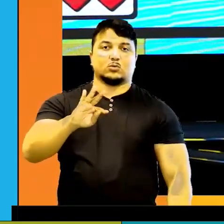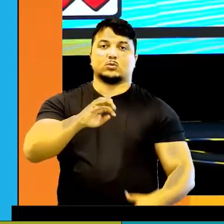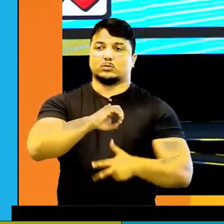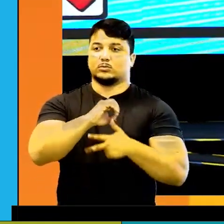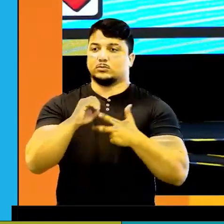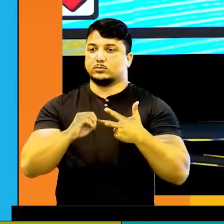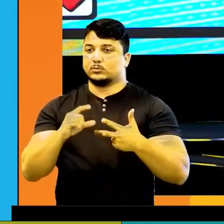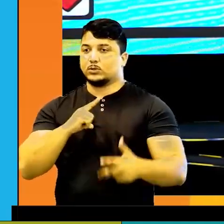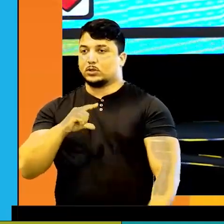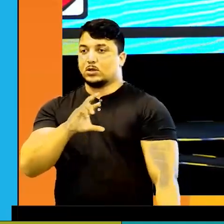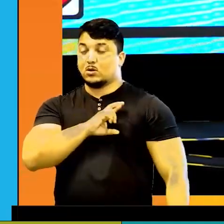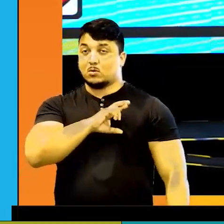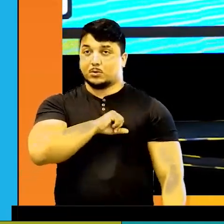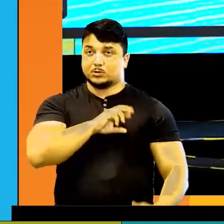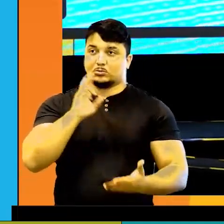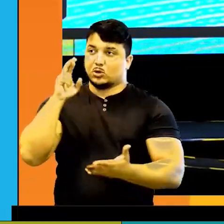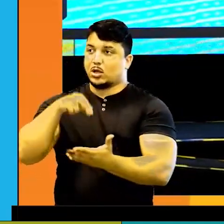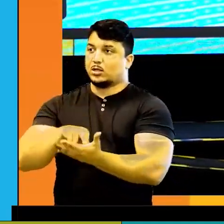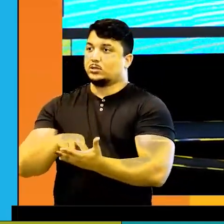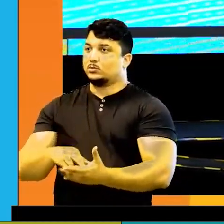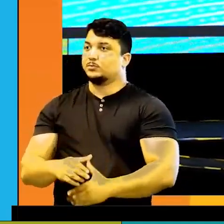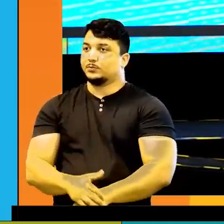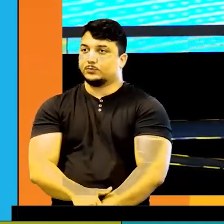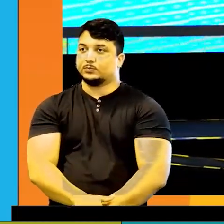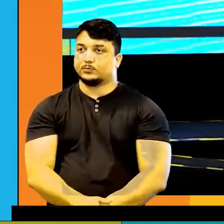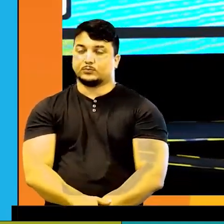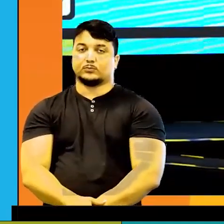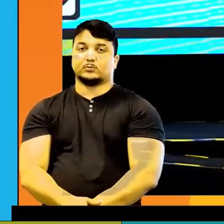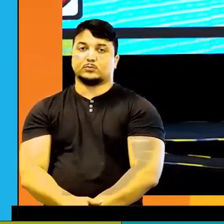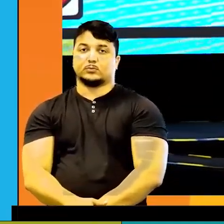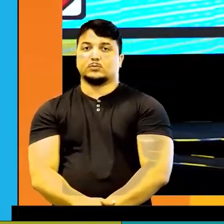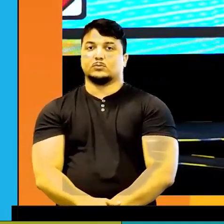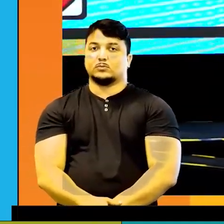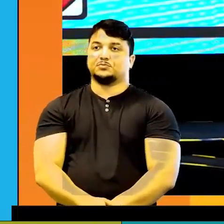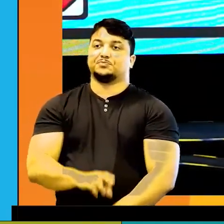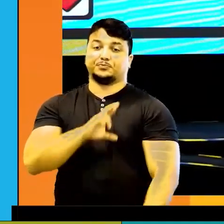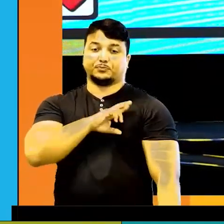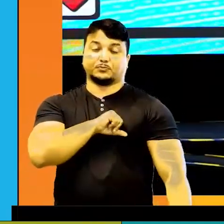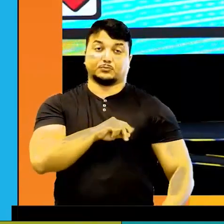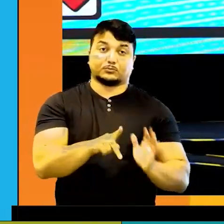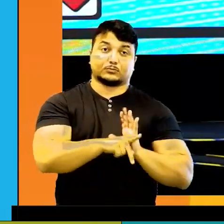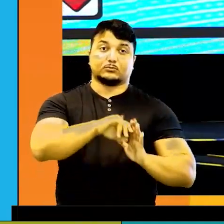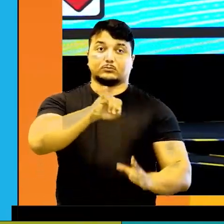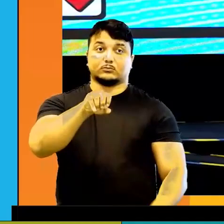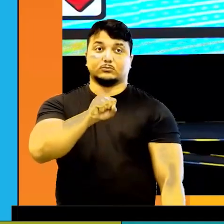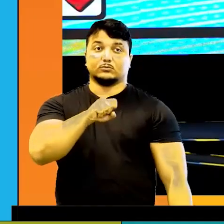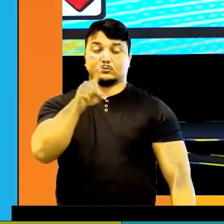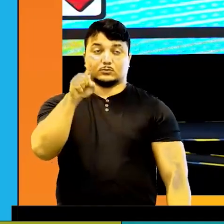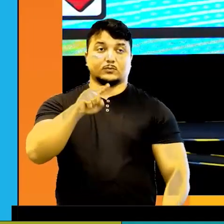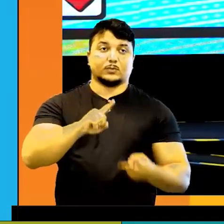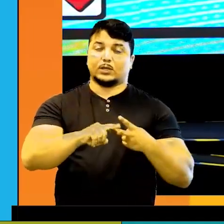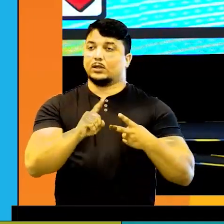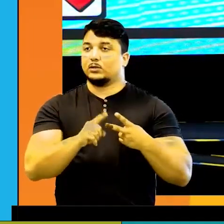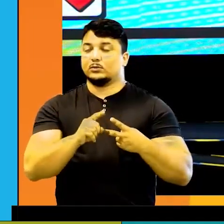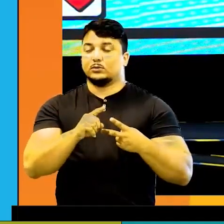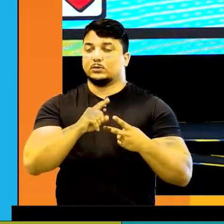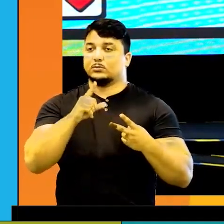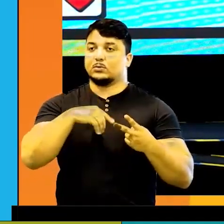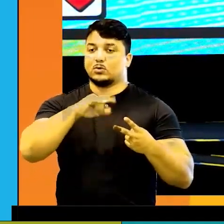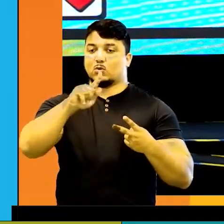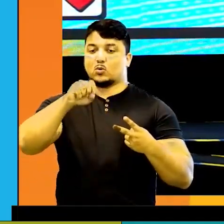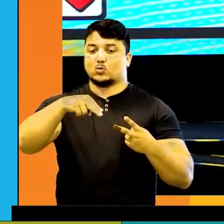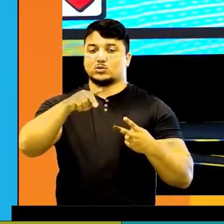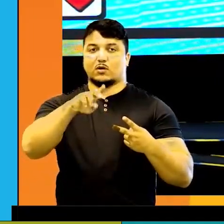Enem. Romantismo e realismo. Um romantismo de José de Alencar, um romantismo de Gonçalves Dias,